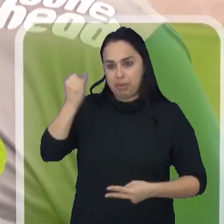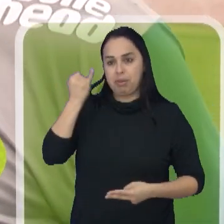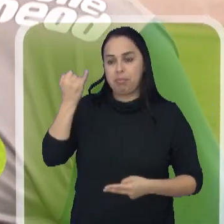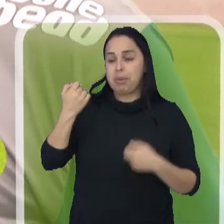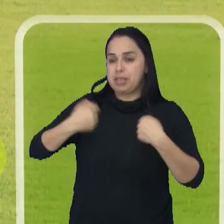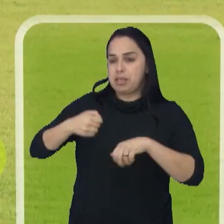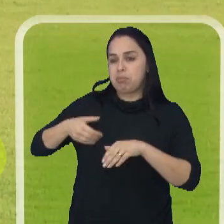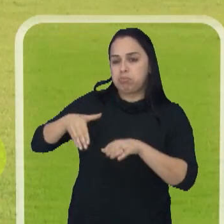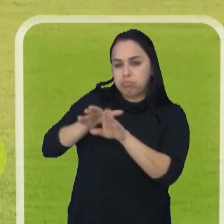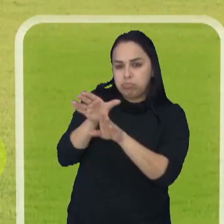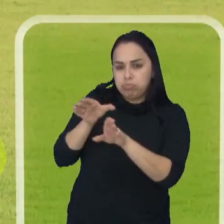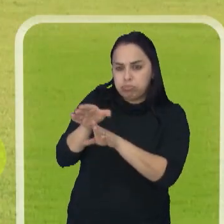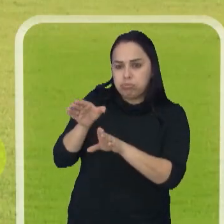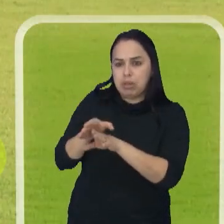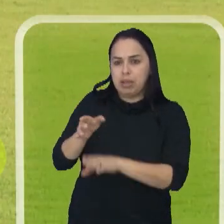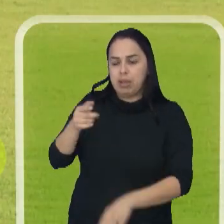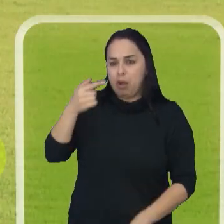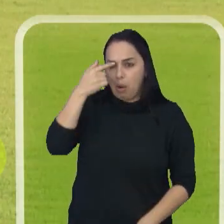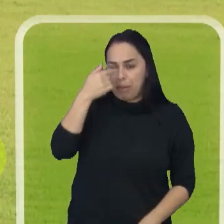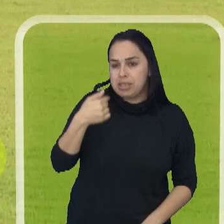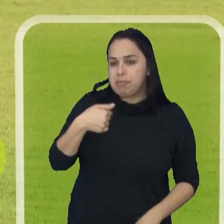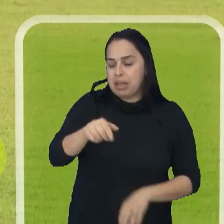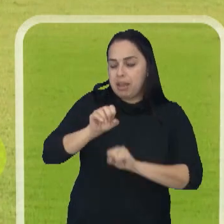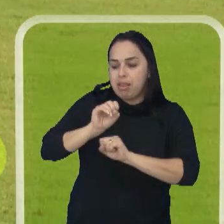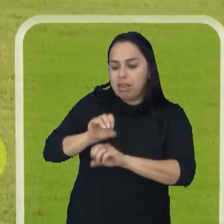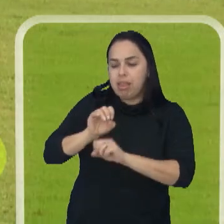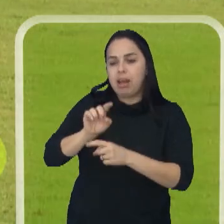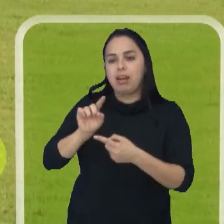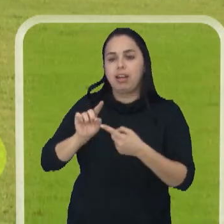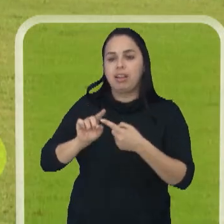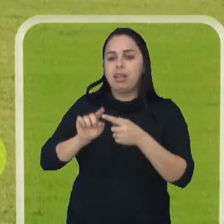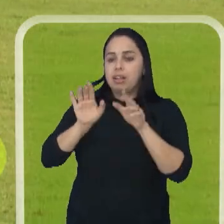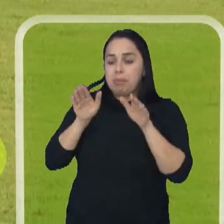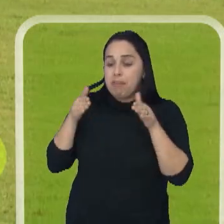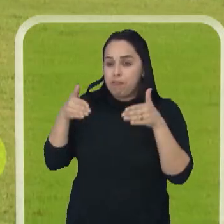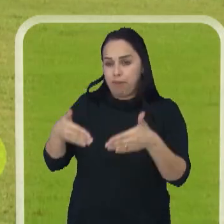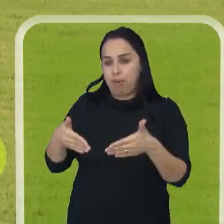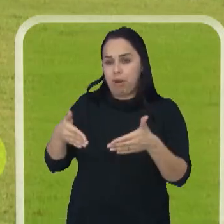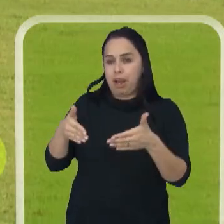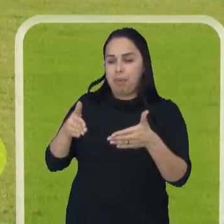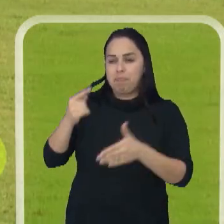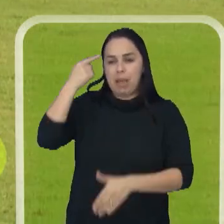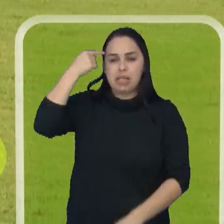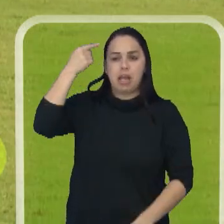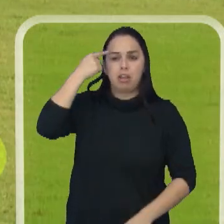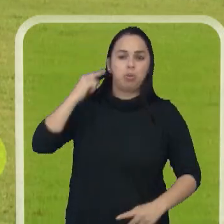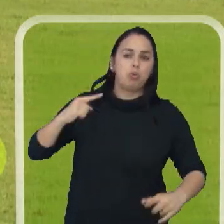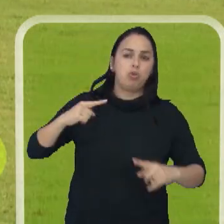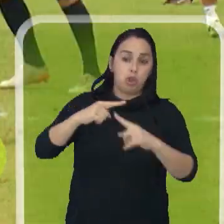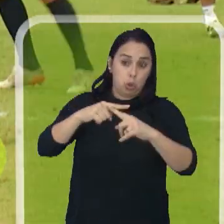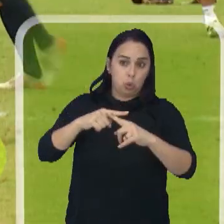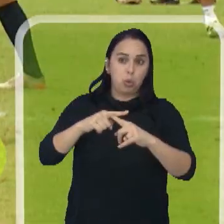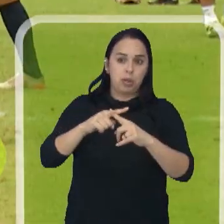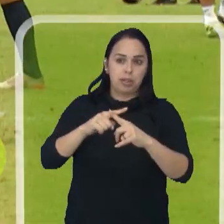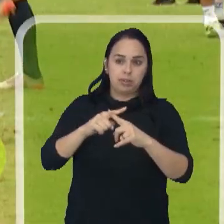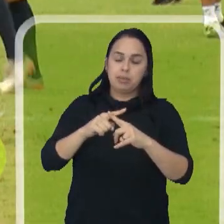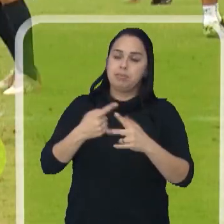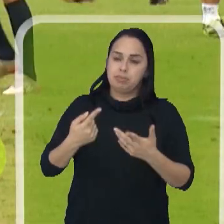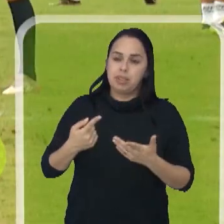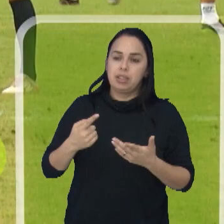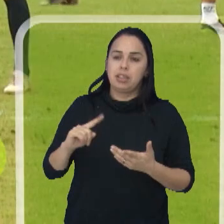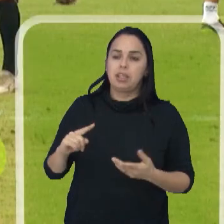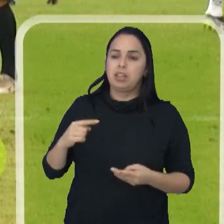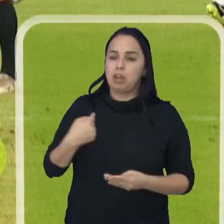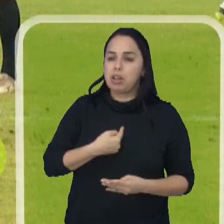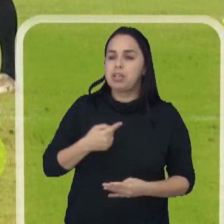tudo. Trabalhamos a semana, um pouquinho de tudo. A gente focar agora no jogo, né, em si. Que a gente possa